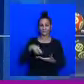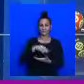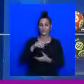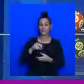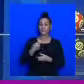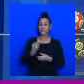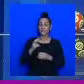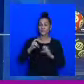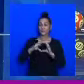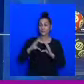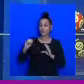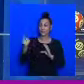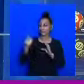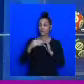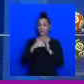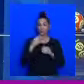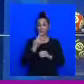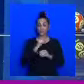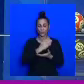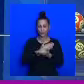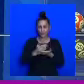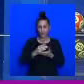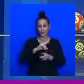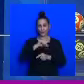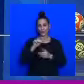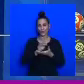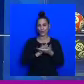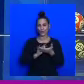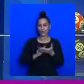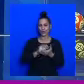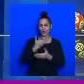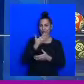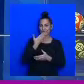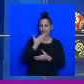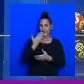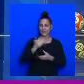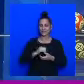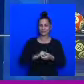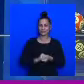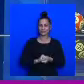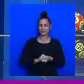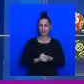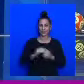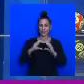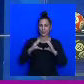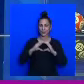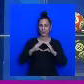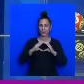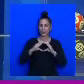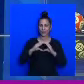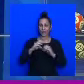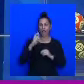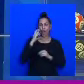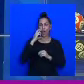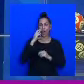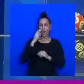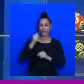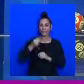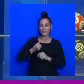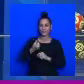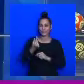bolas numeradas de 01 a 25. Começou o sorteio da Loto Fácil. Bola